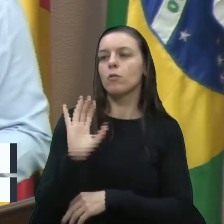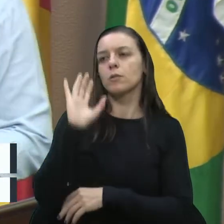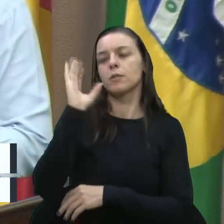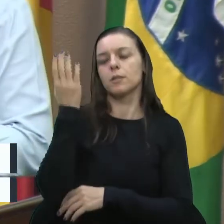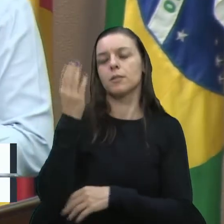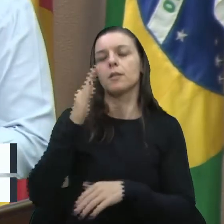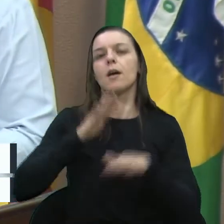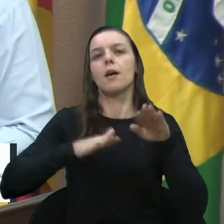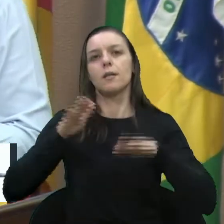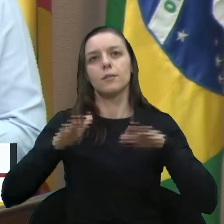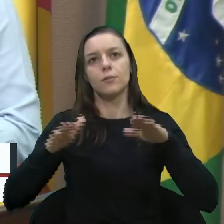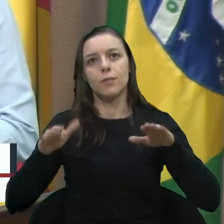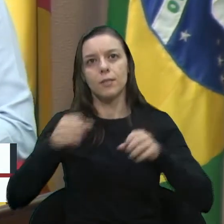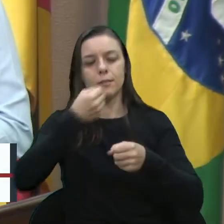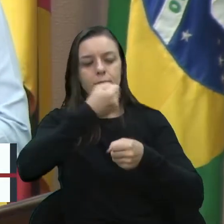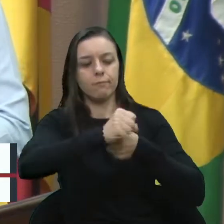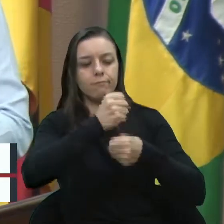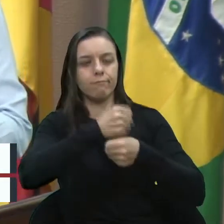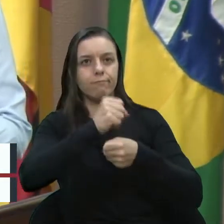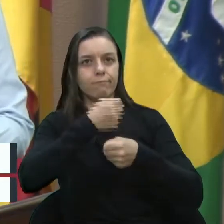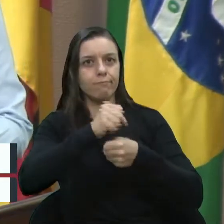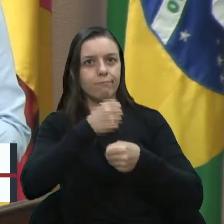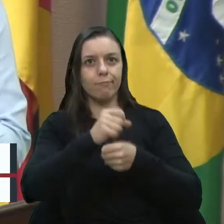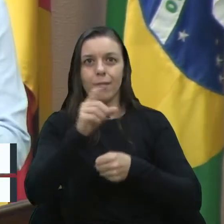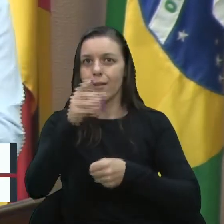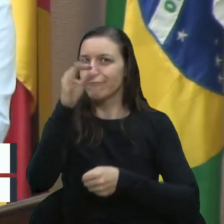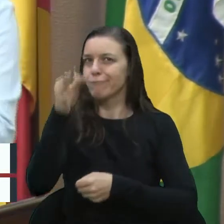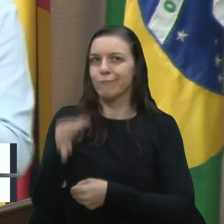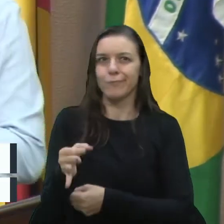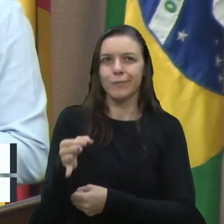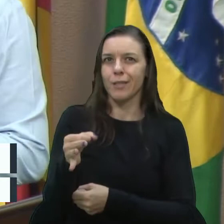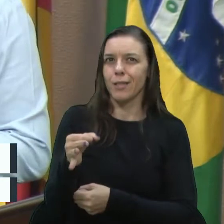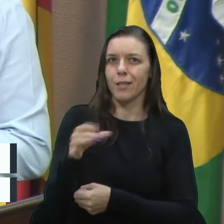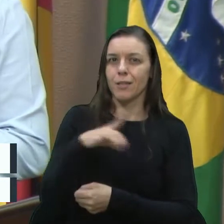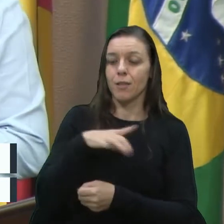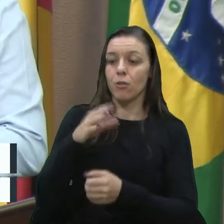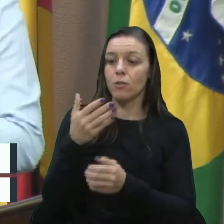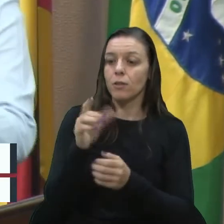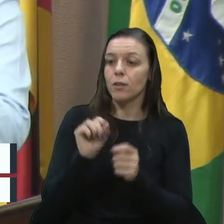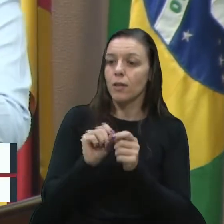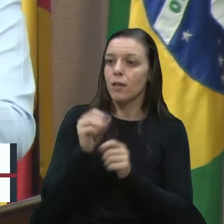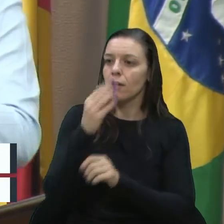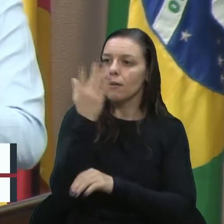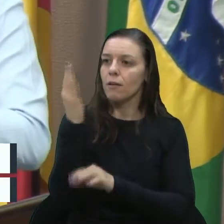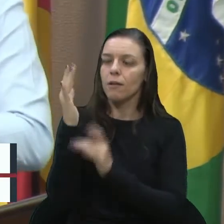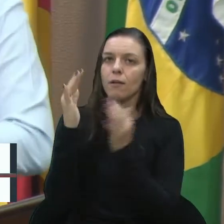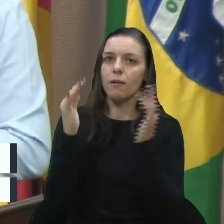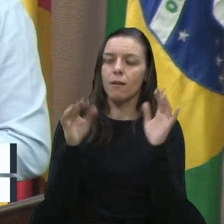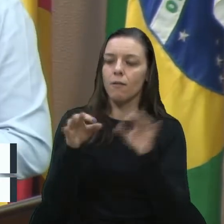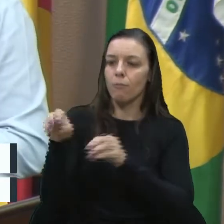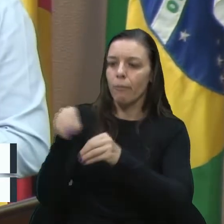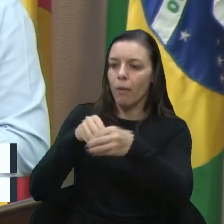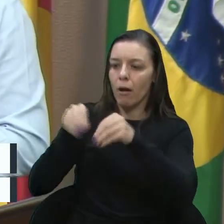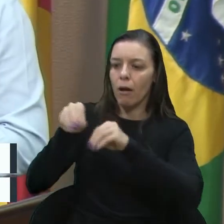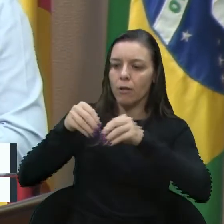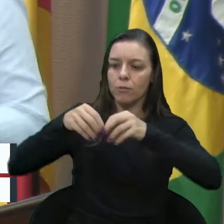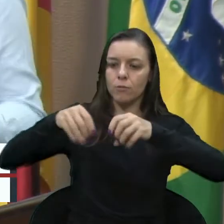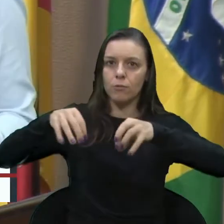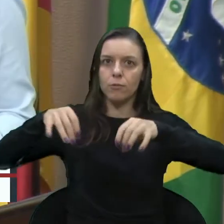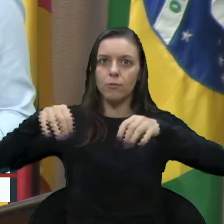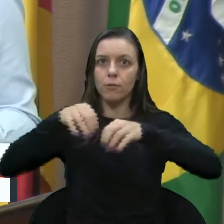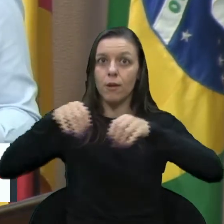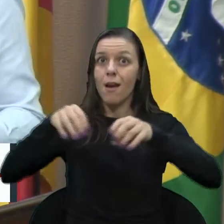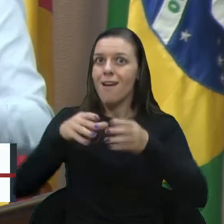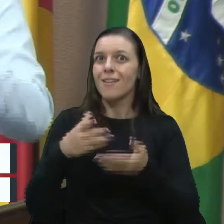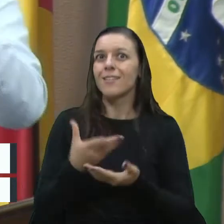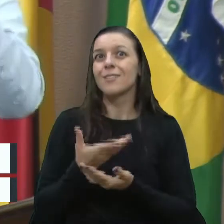vezes, construções em lugares indevidos, onde mexe com a vegetação, mexe com o solo, e, querendo